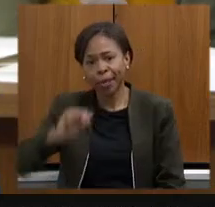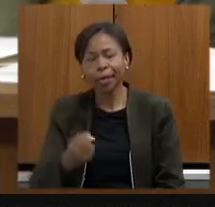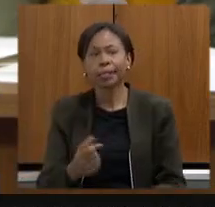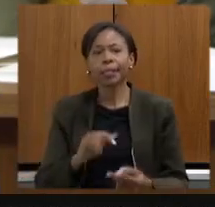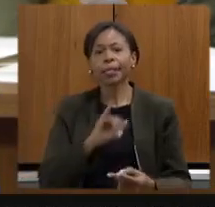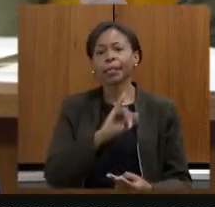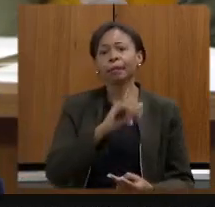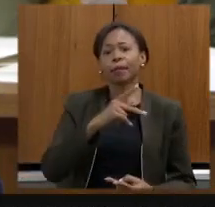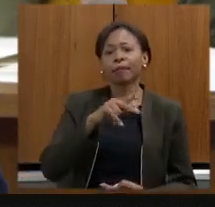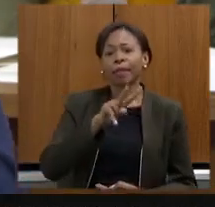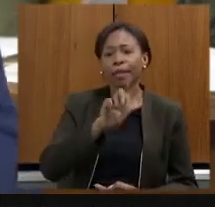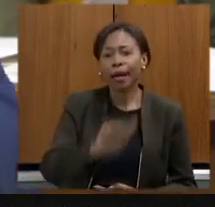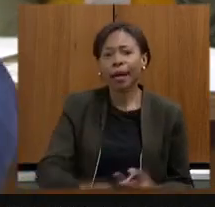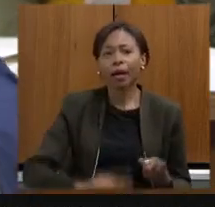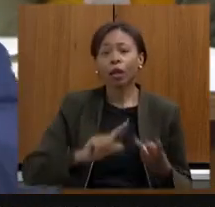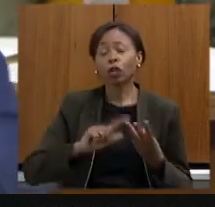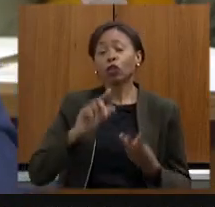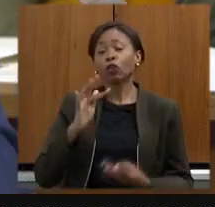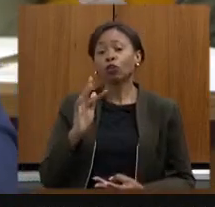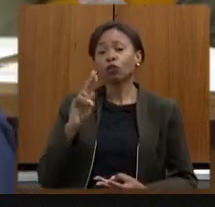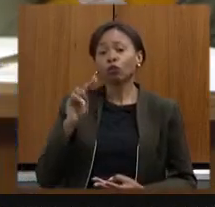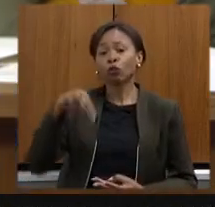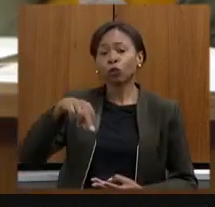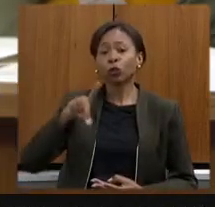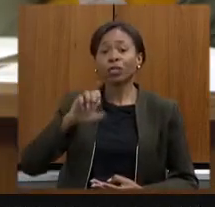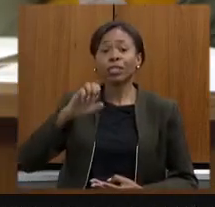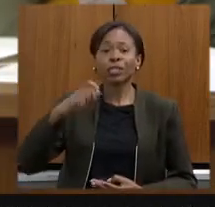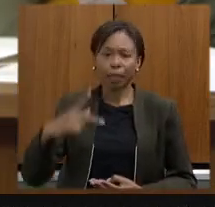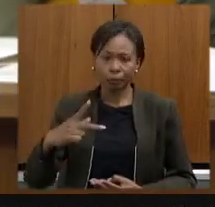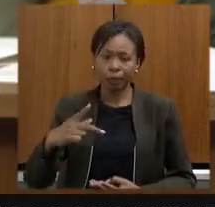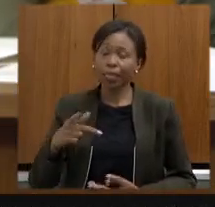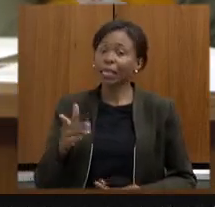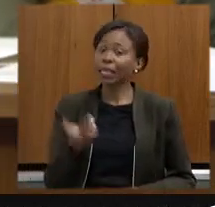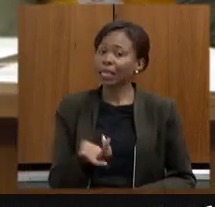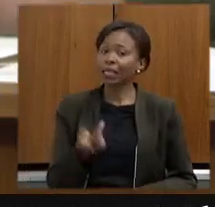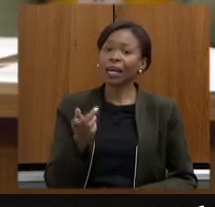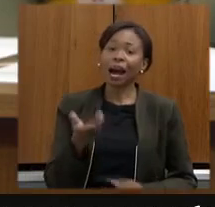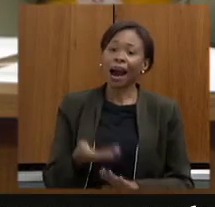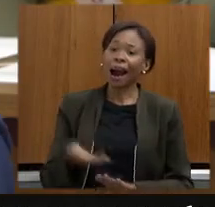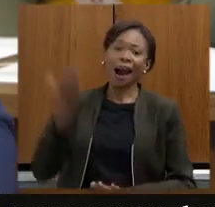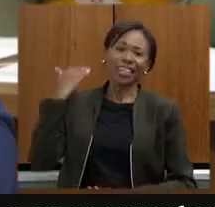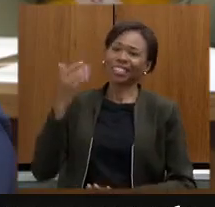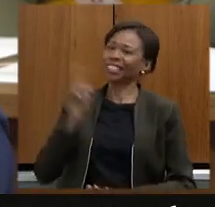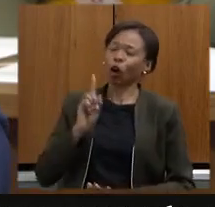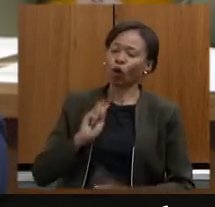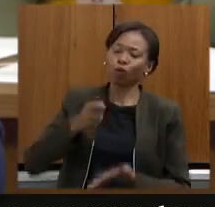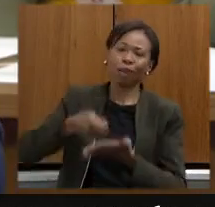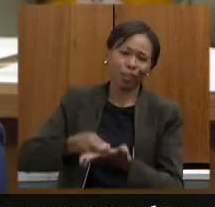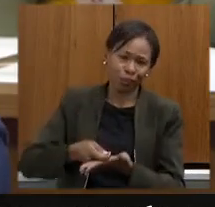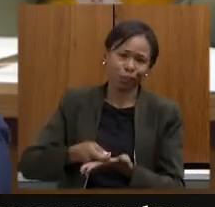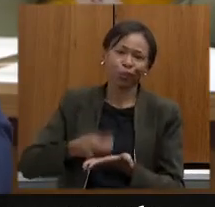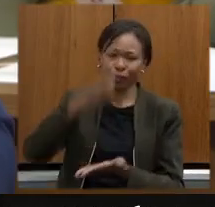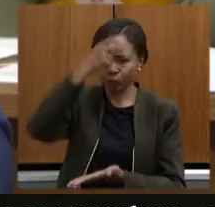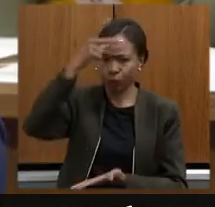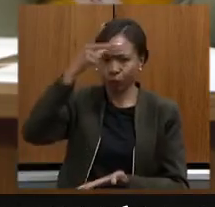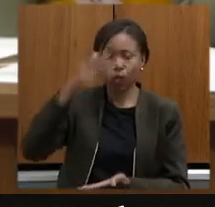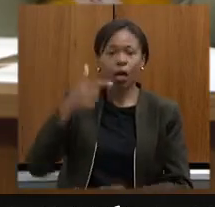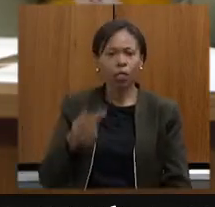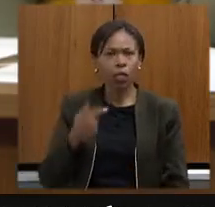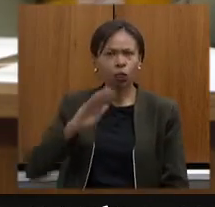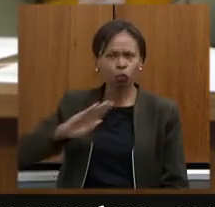IPVA e do fundeb não realizados aos municípios é essa dieta de 7 bilhões de reais